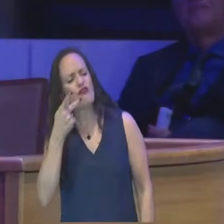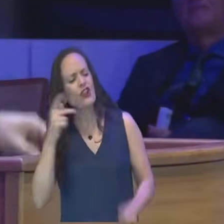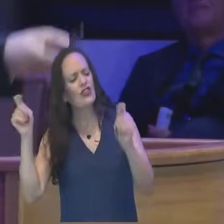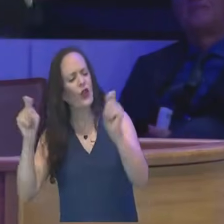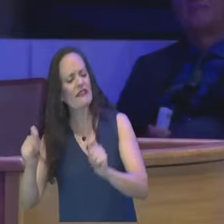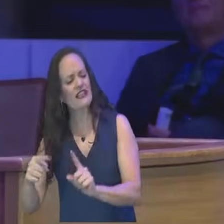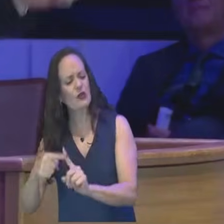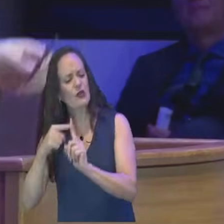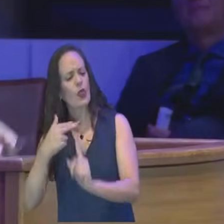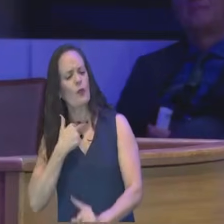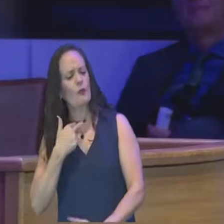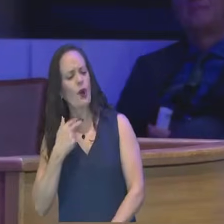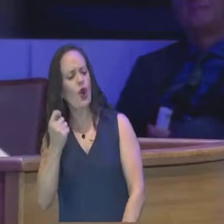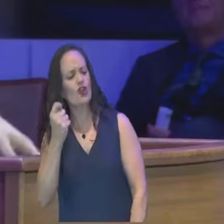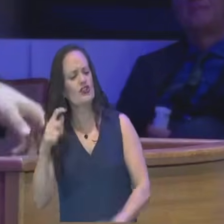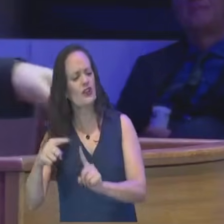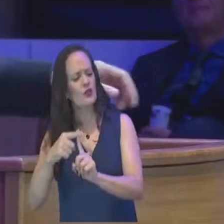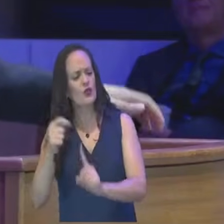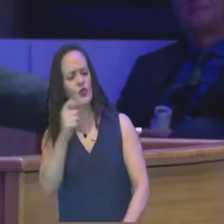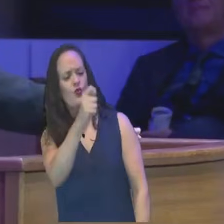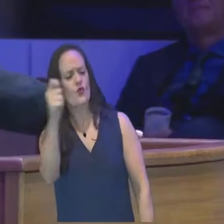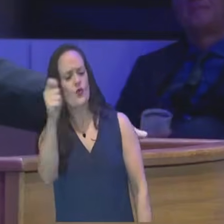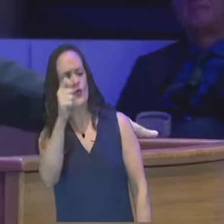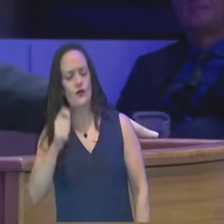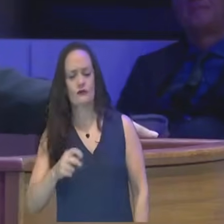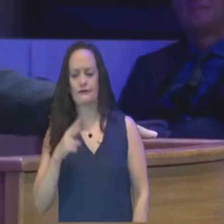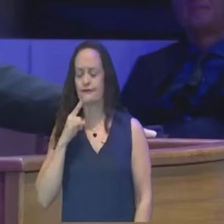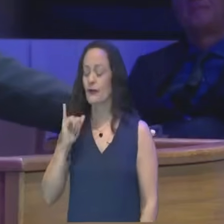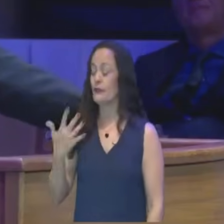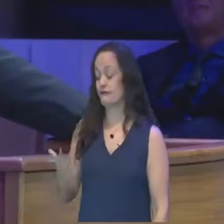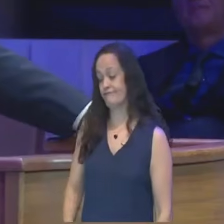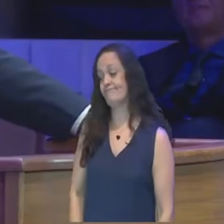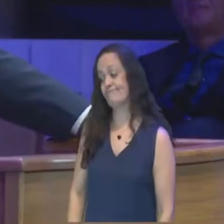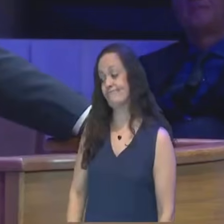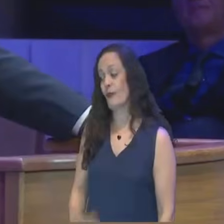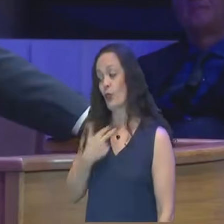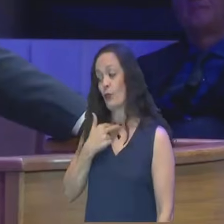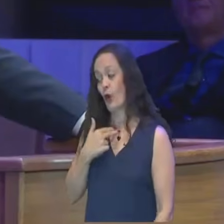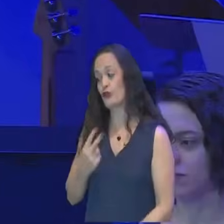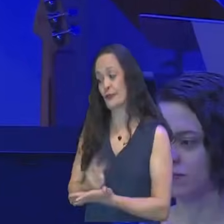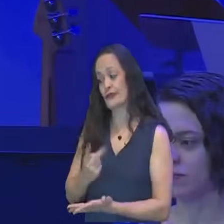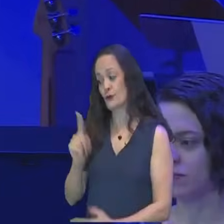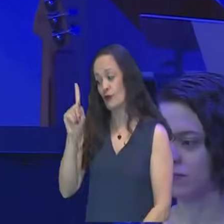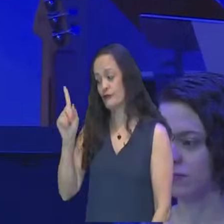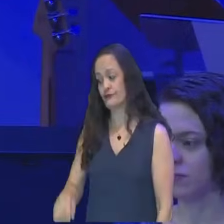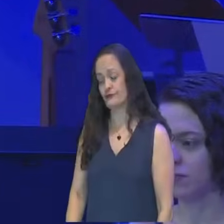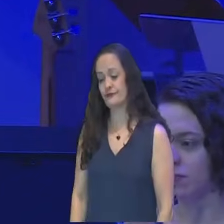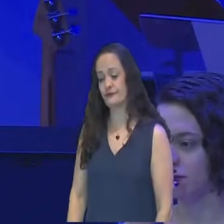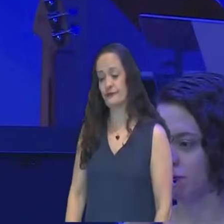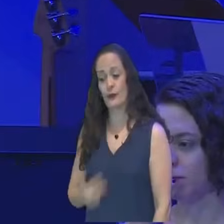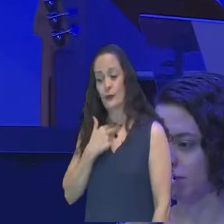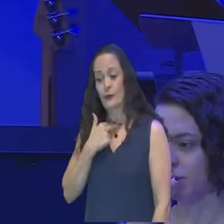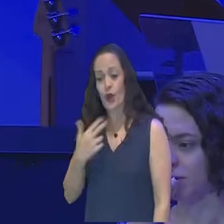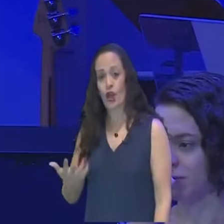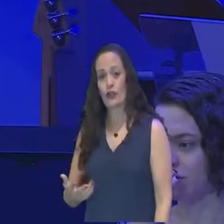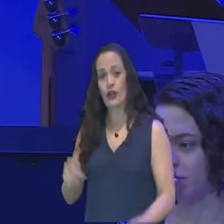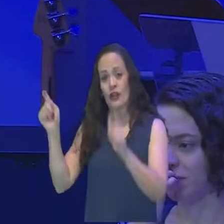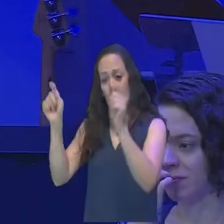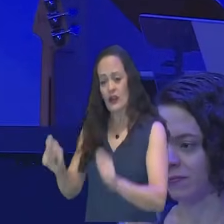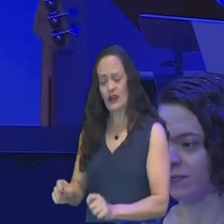idolatria, que eu não posso ficar com a cruz na mão. Aí meu pai falou, e não pode mesmo não. Não pode, isso é